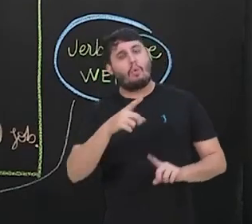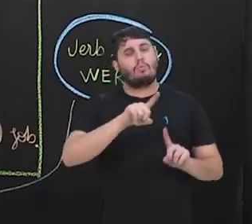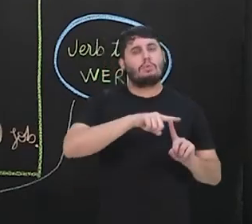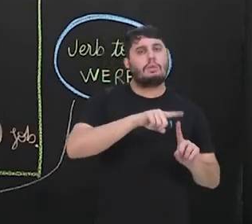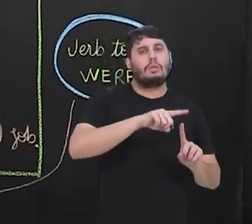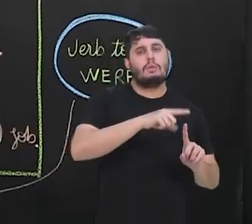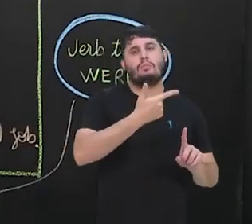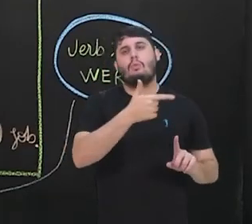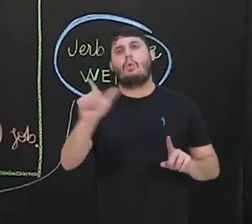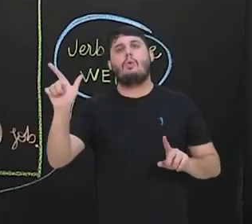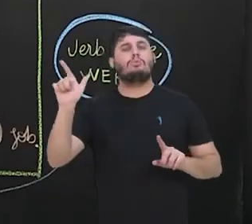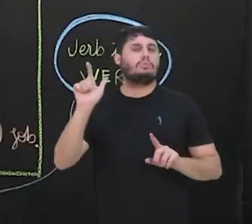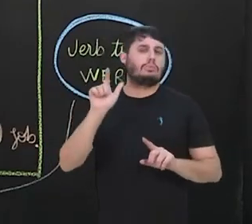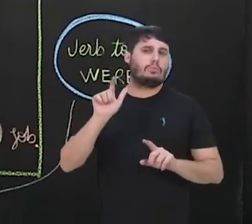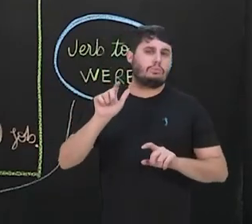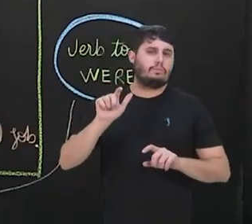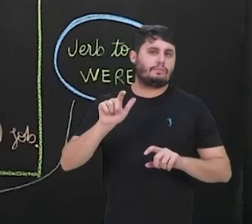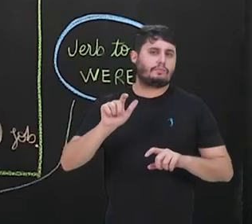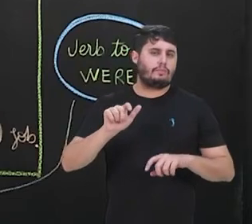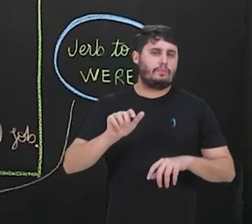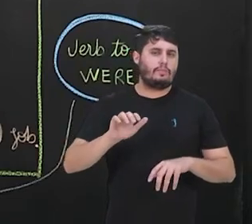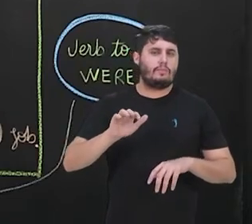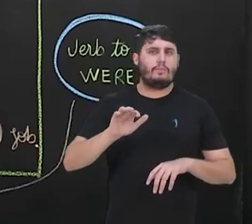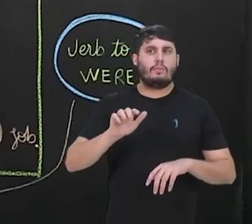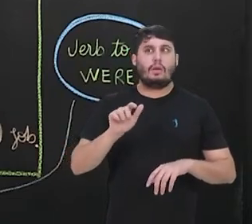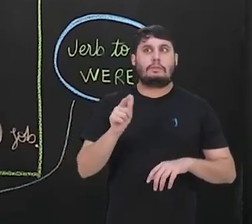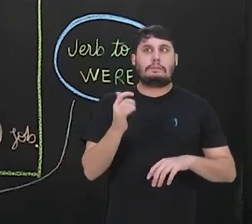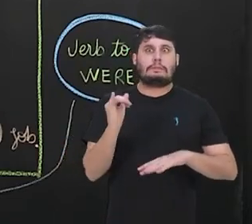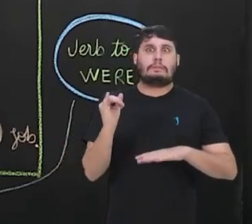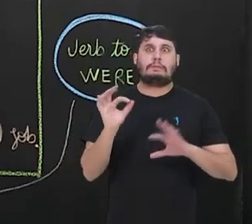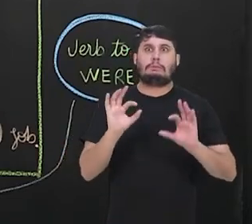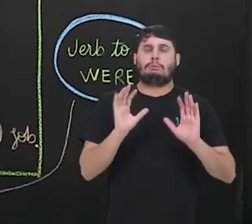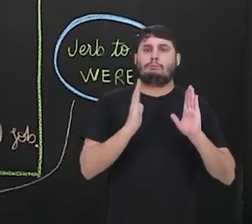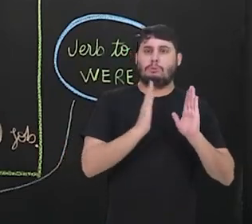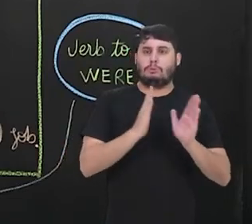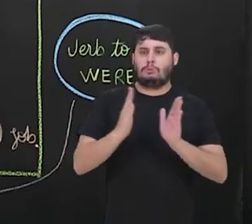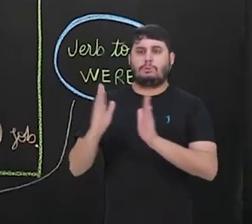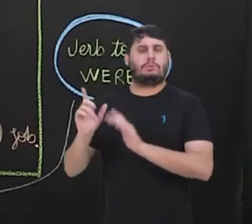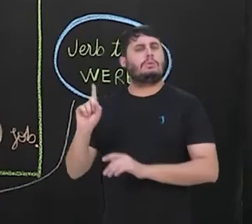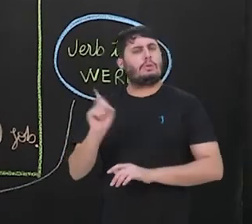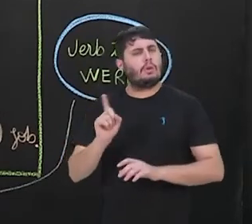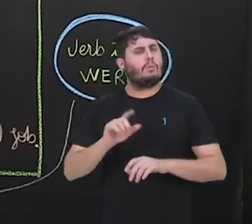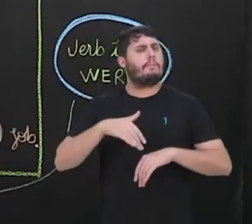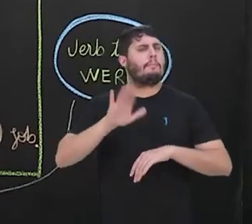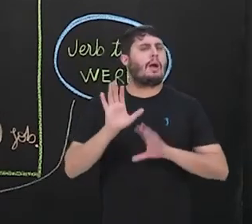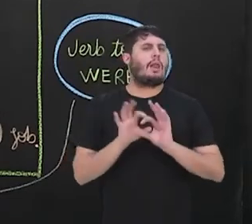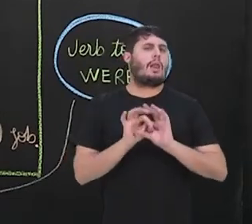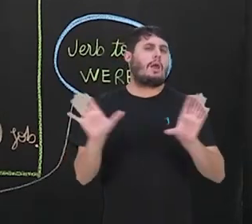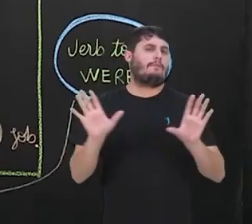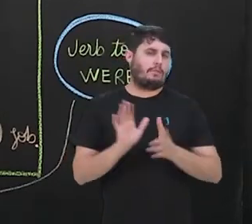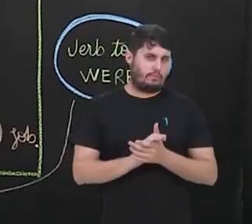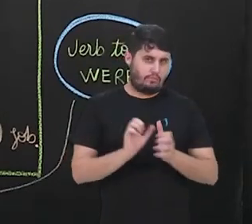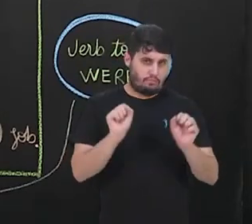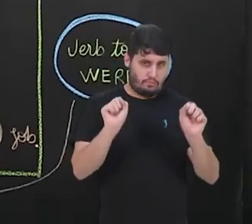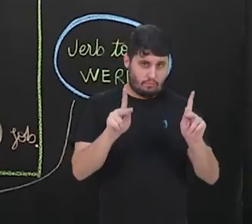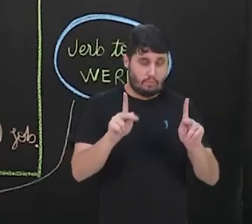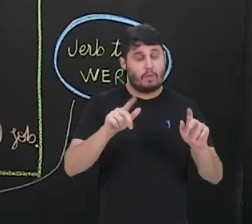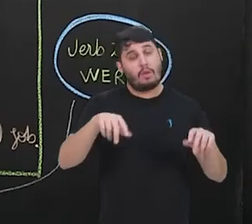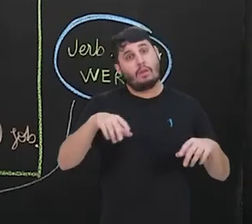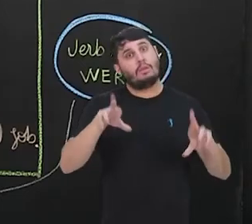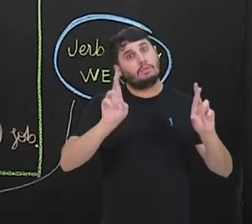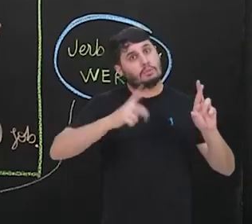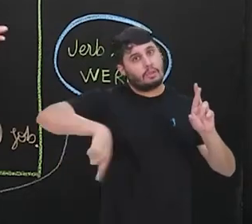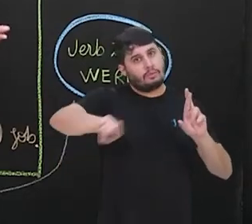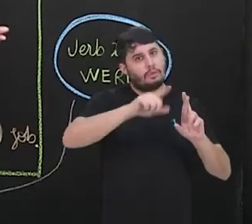formas não tão fechadas de se falar. Bom, pessoal, eu espero que vocês tenham entendido